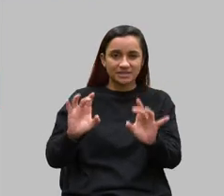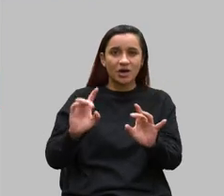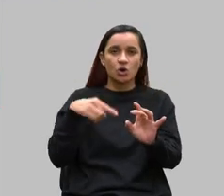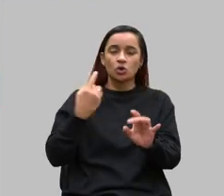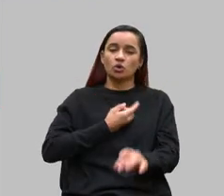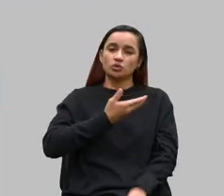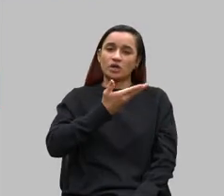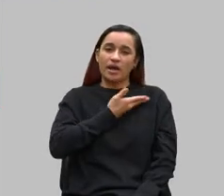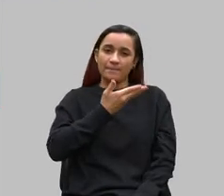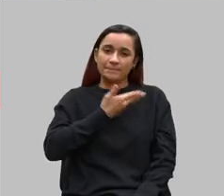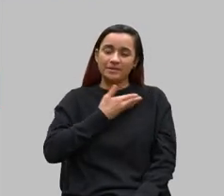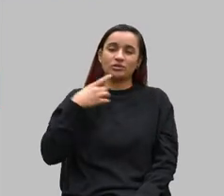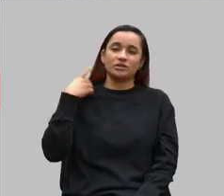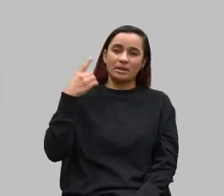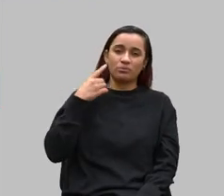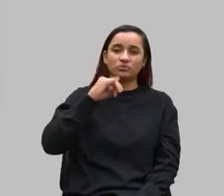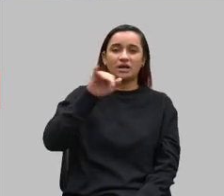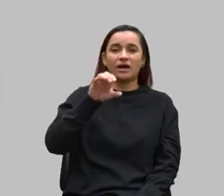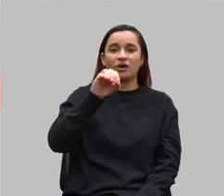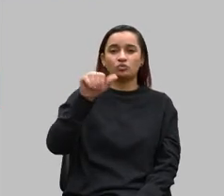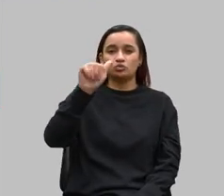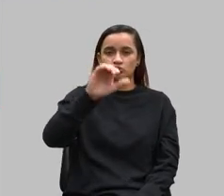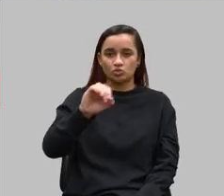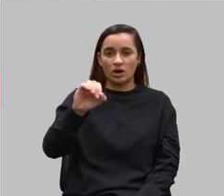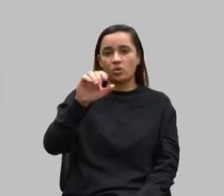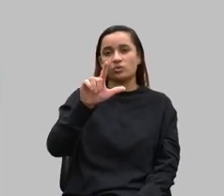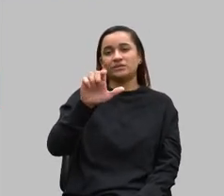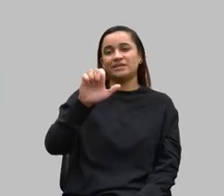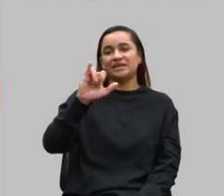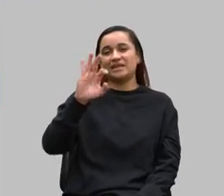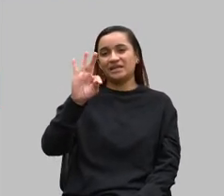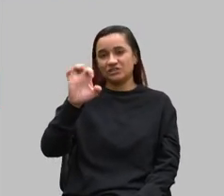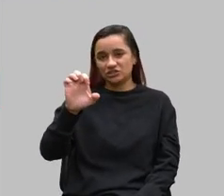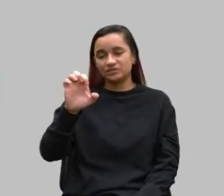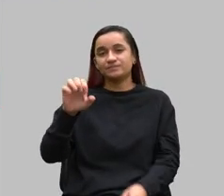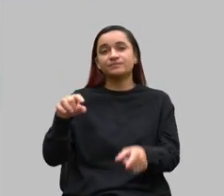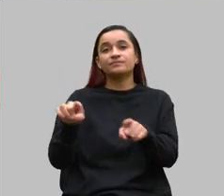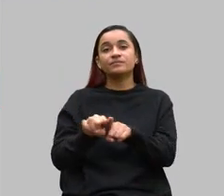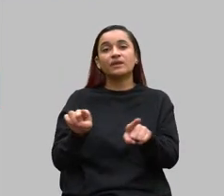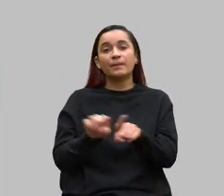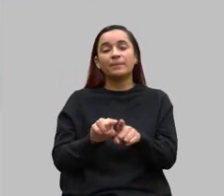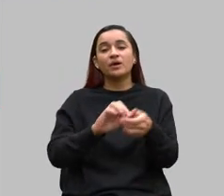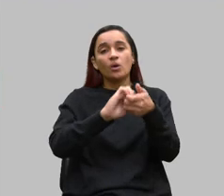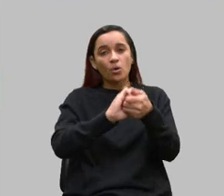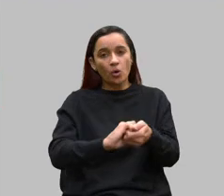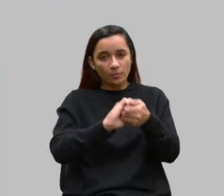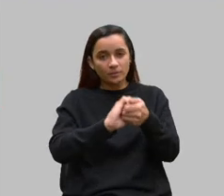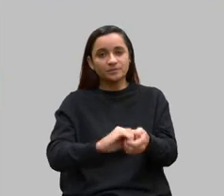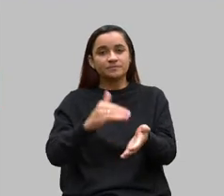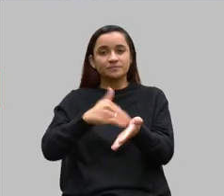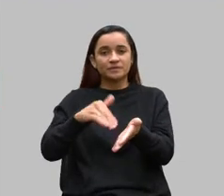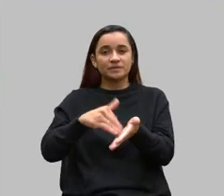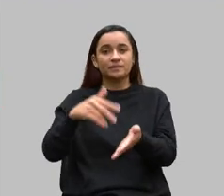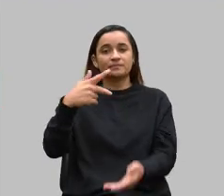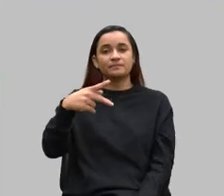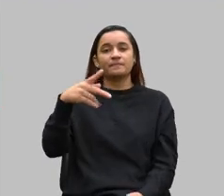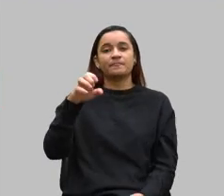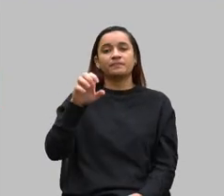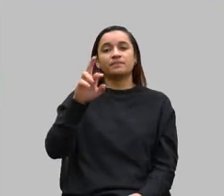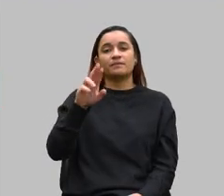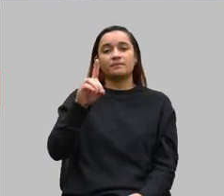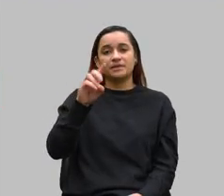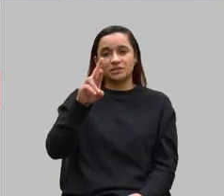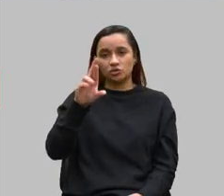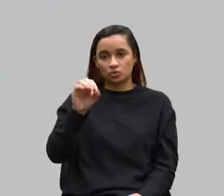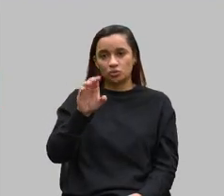colega Deputado João Leite cumprimento nome das autoridades aqui pres presentes secretário Pedro Bruno